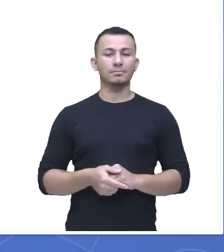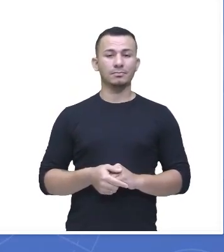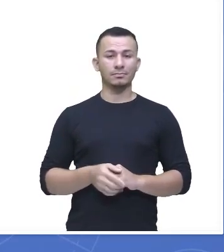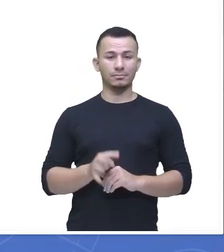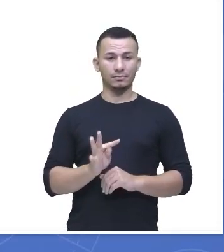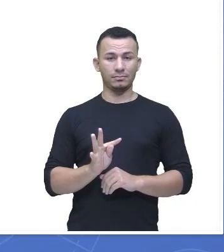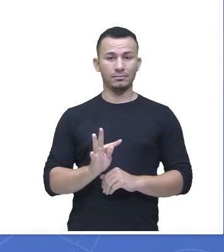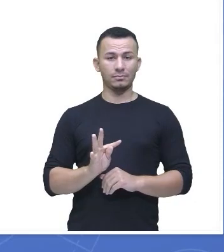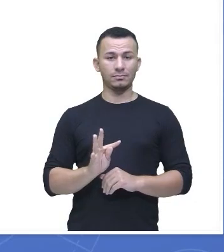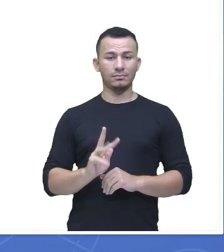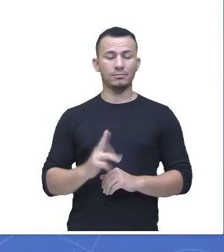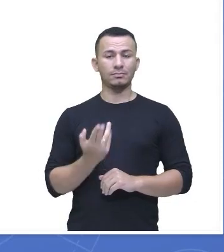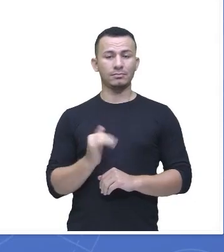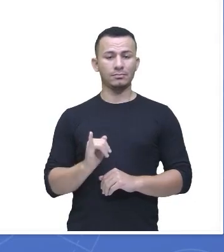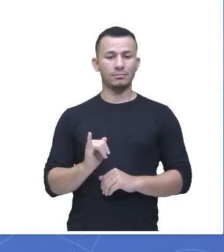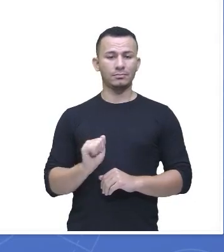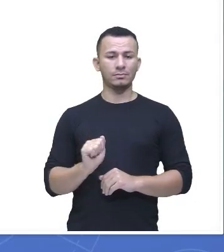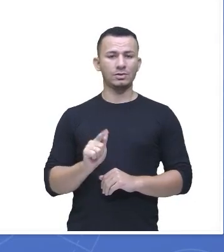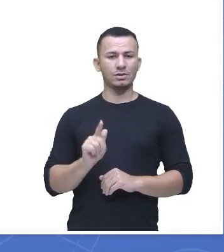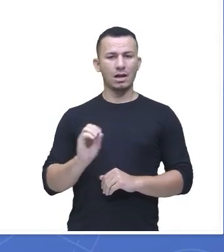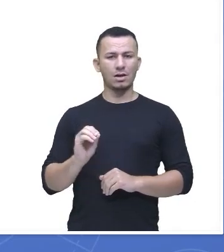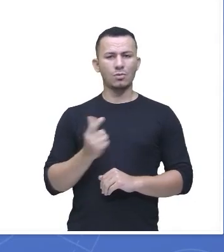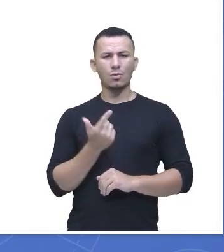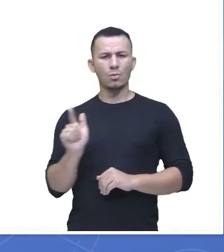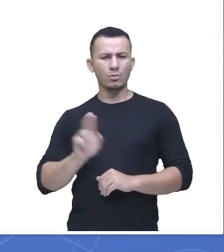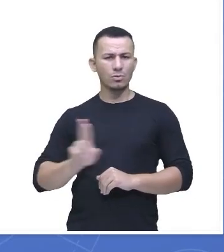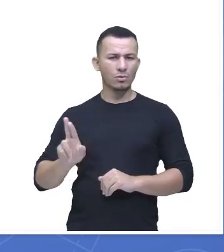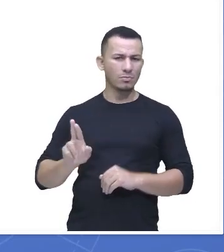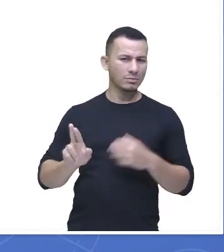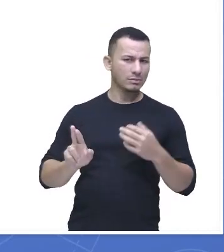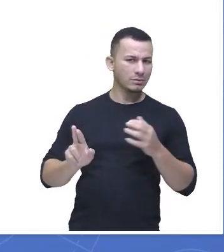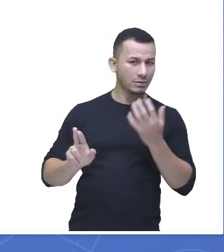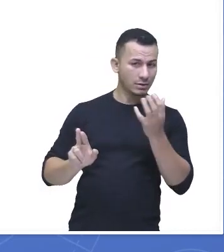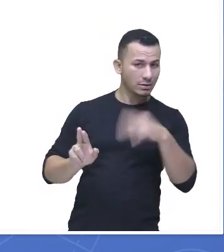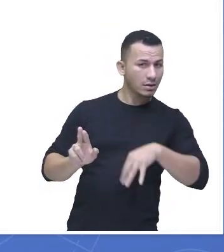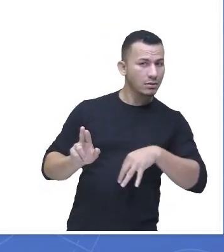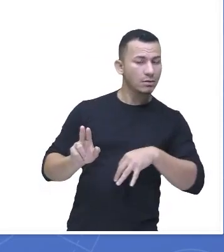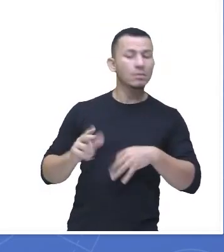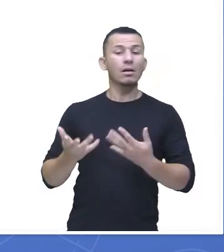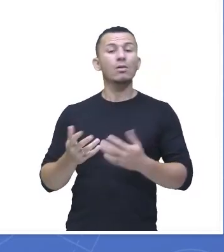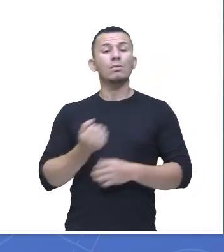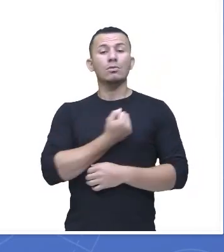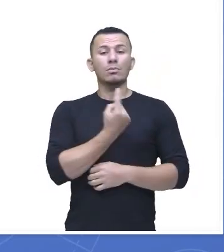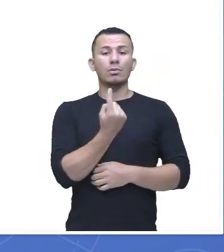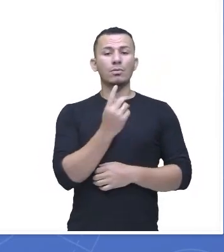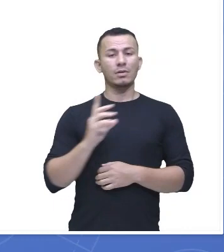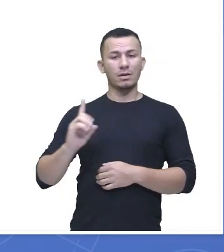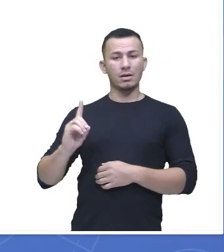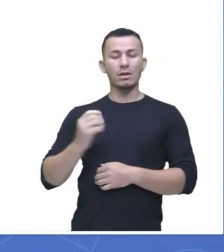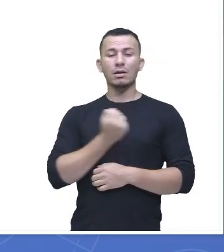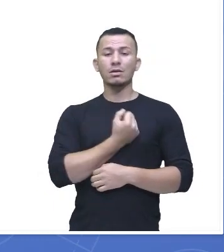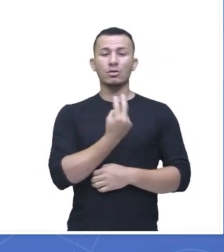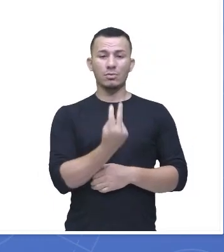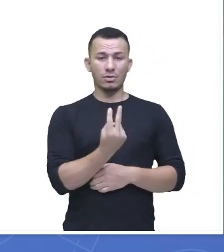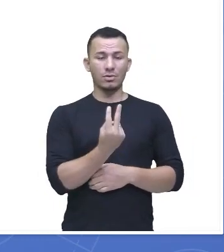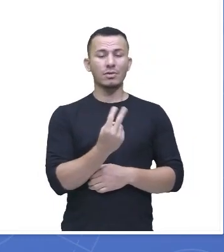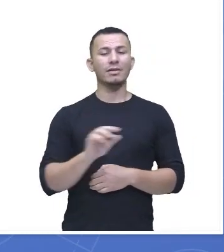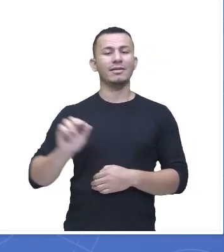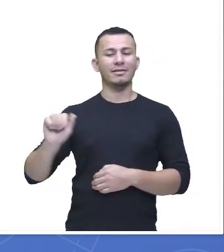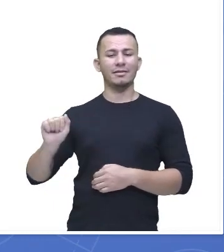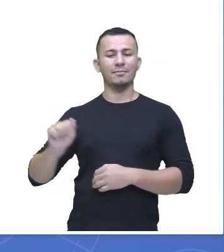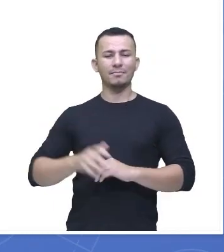temos novamente, outro Tiago, creio eu, né? Falando que a questão 1 é letra D e a questão 2 é letra